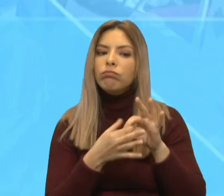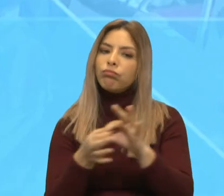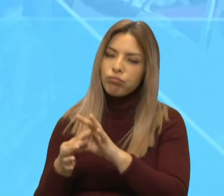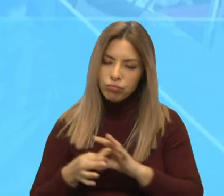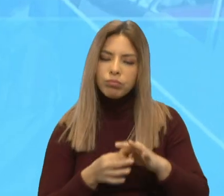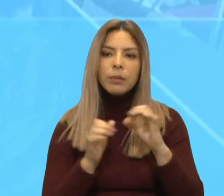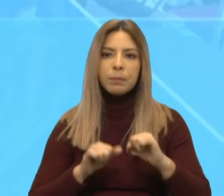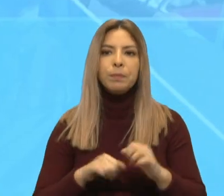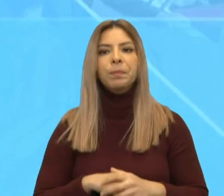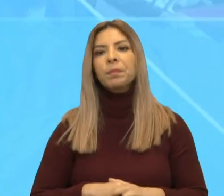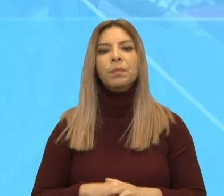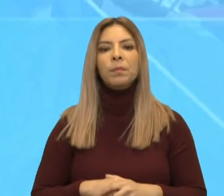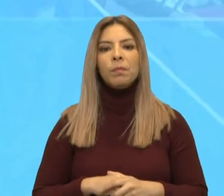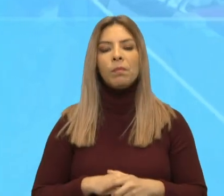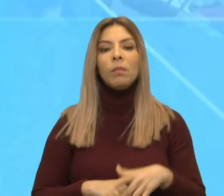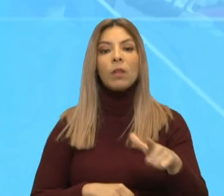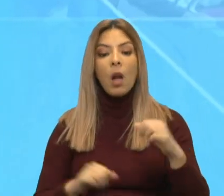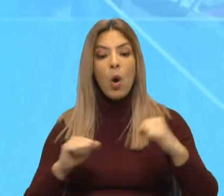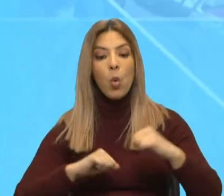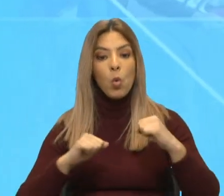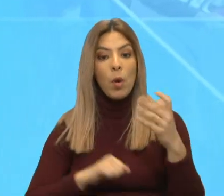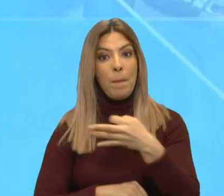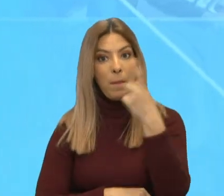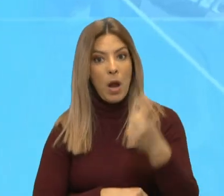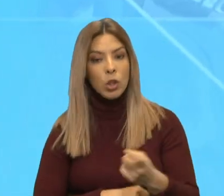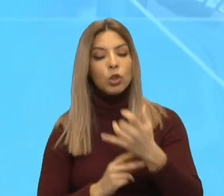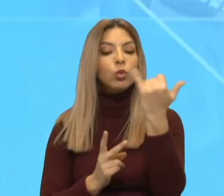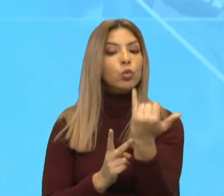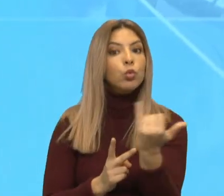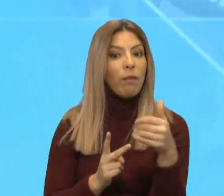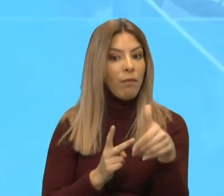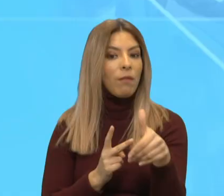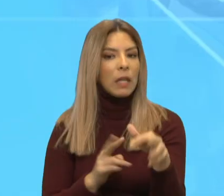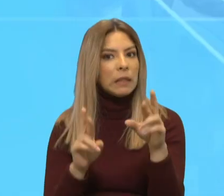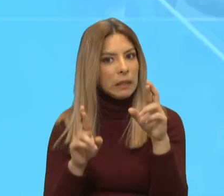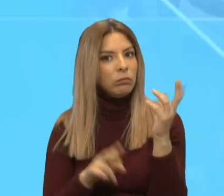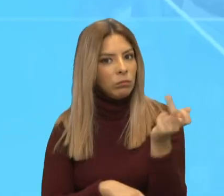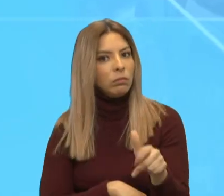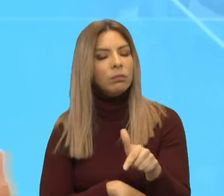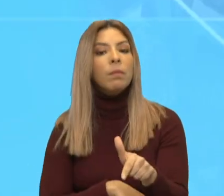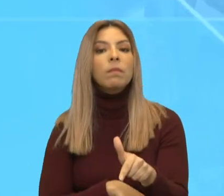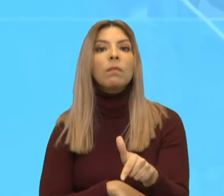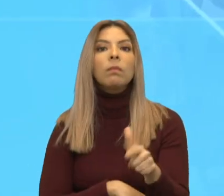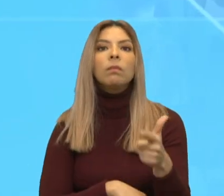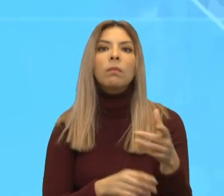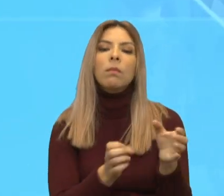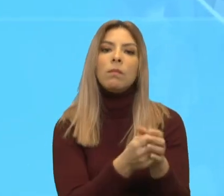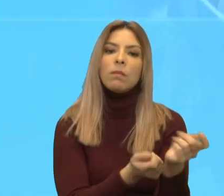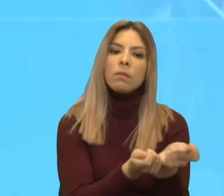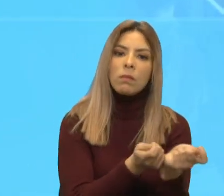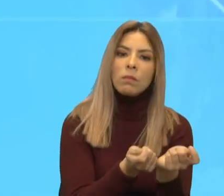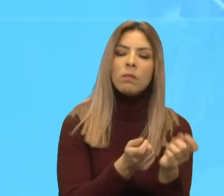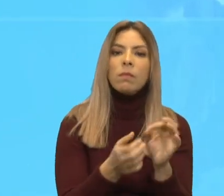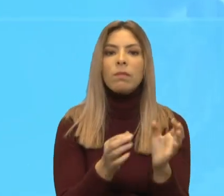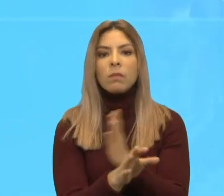Nesse segundo acordo de paz, que esperemos que aconteça em diálogo, qual é o papel da comunidade internacional, de organizações como a Comunidade Santo Egídio, que